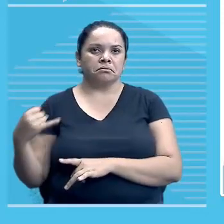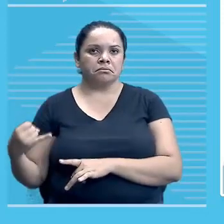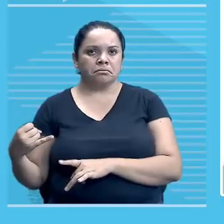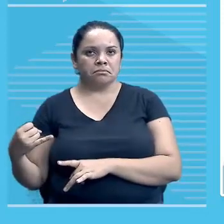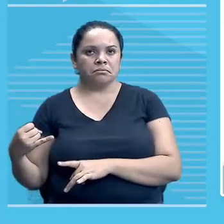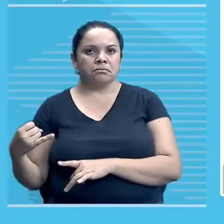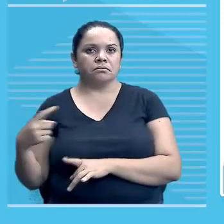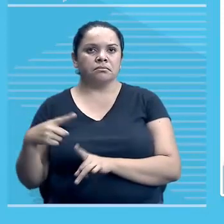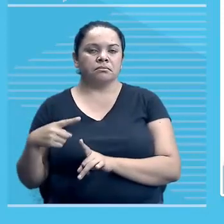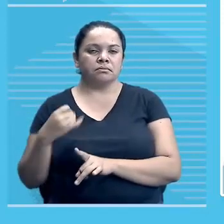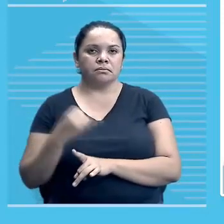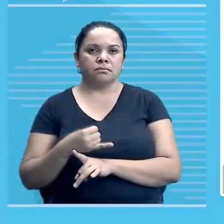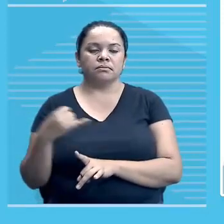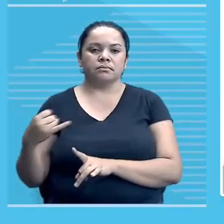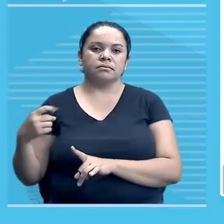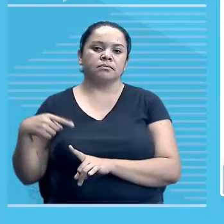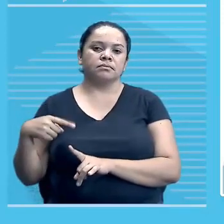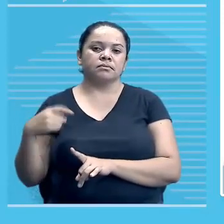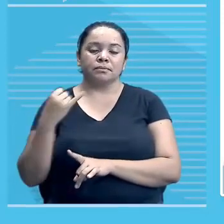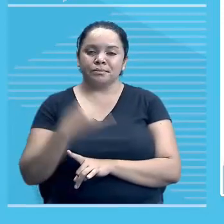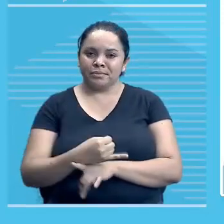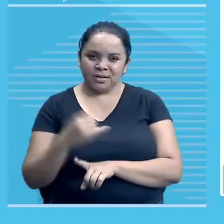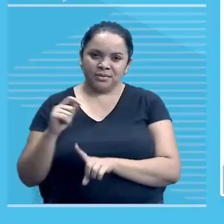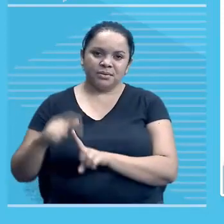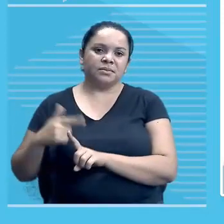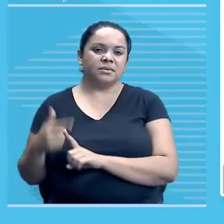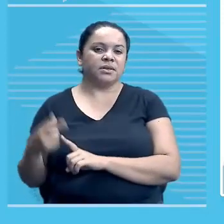Né? Mas fica no lugar B menos C.